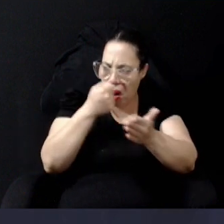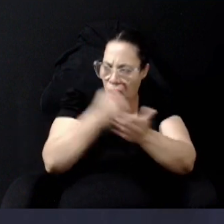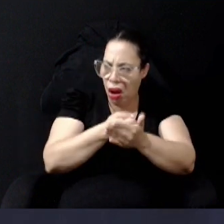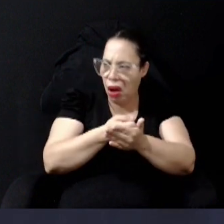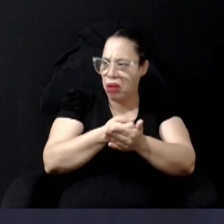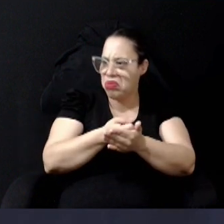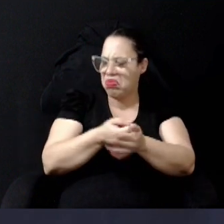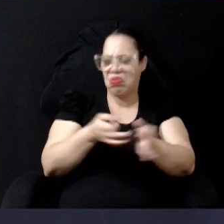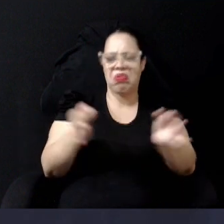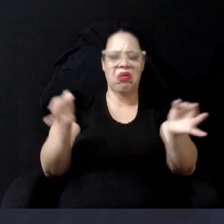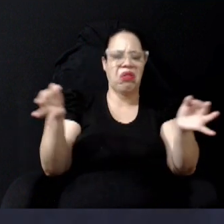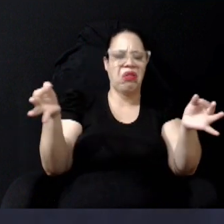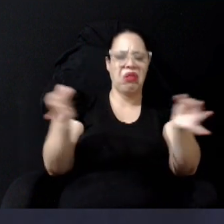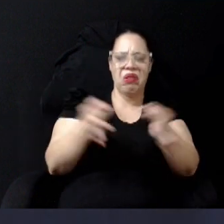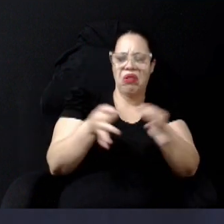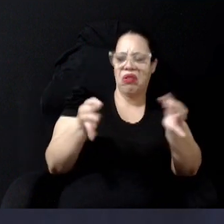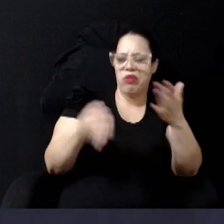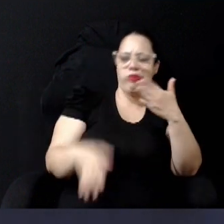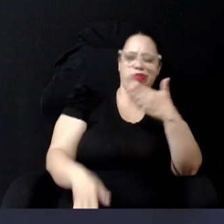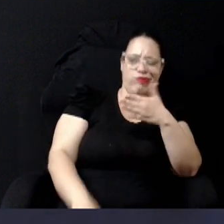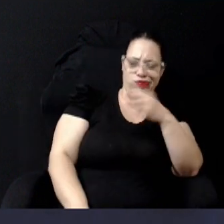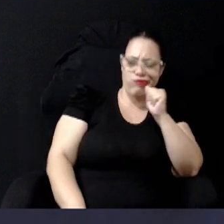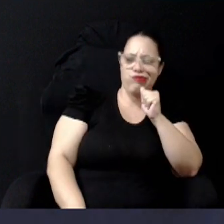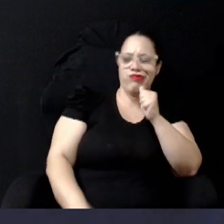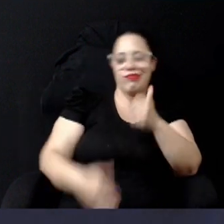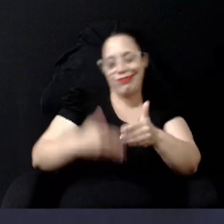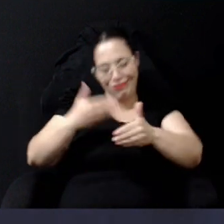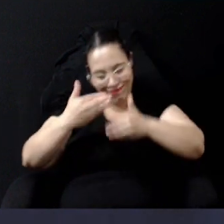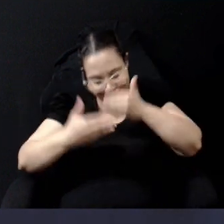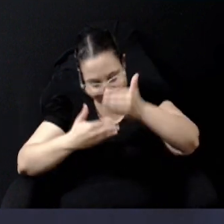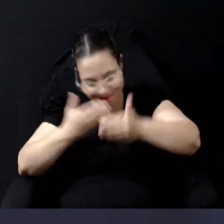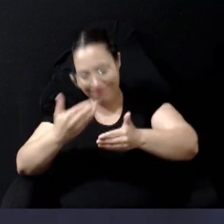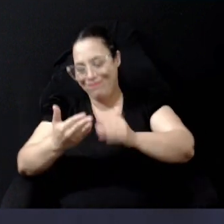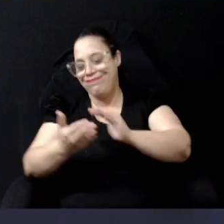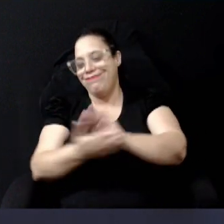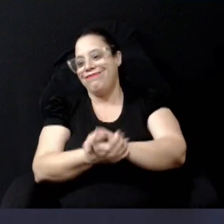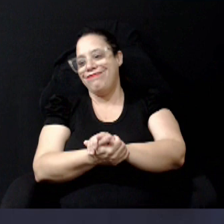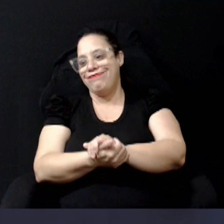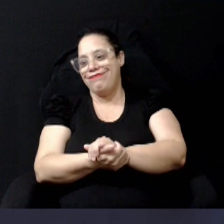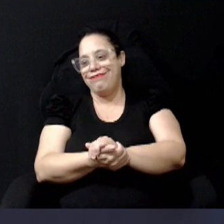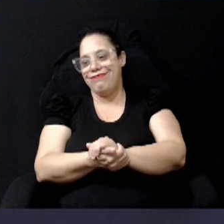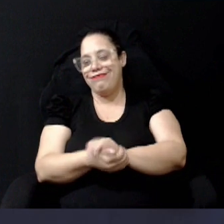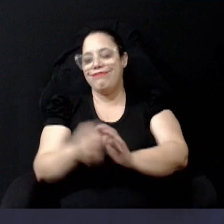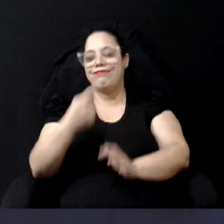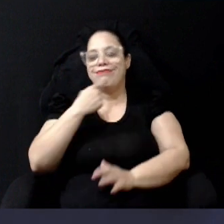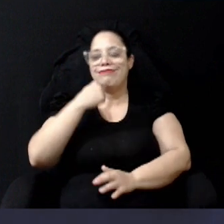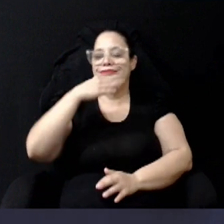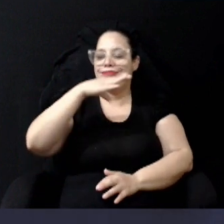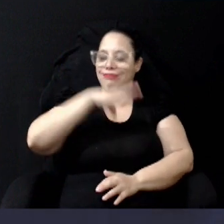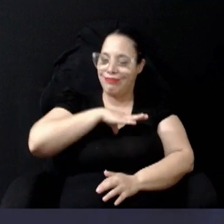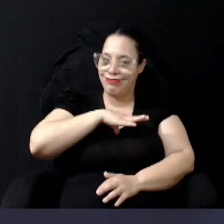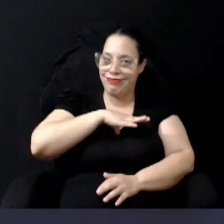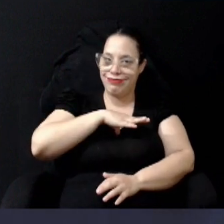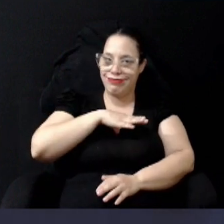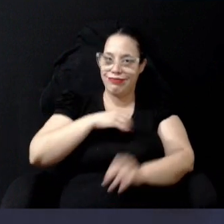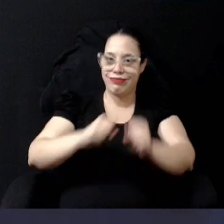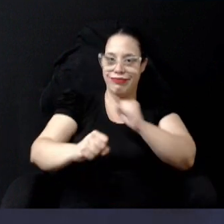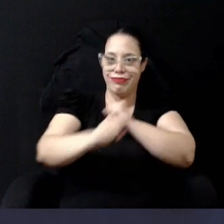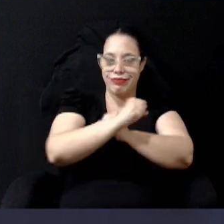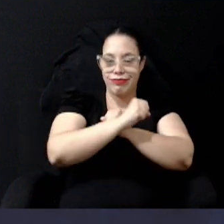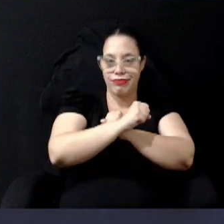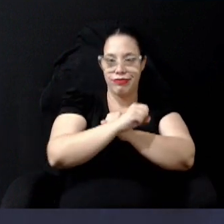incontestável que o senhor desenvolve para a cidade de Campinas, né, na guarda da nossa memória, da